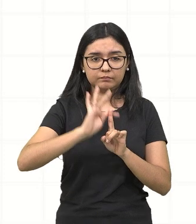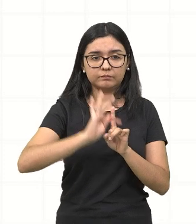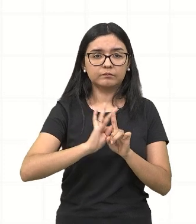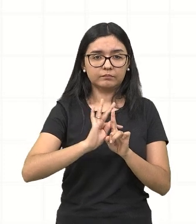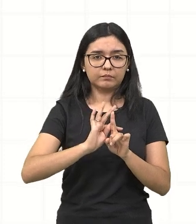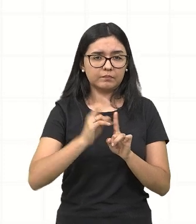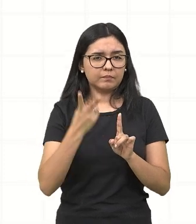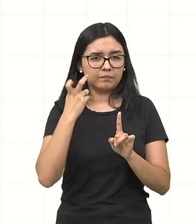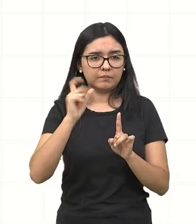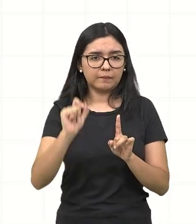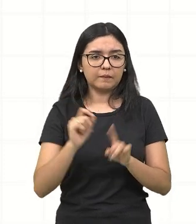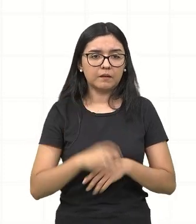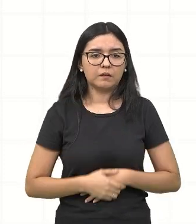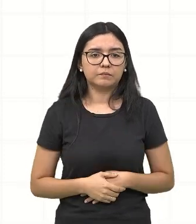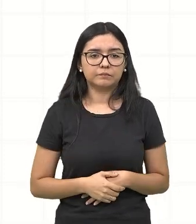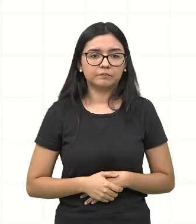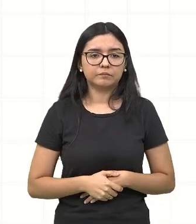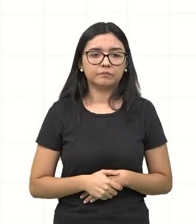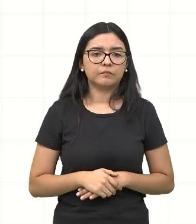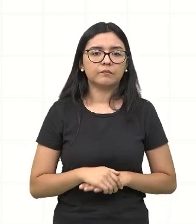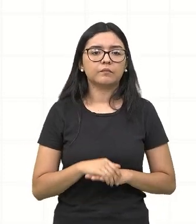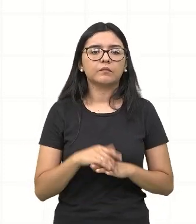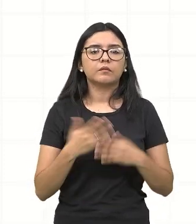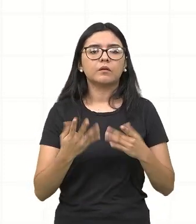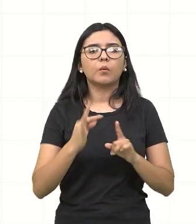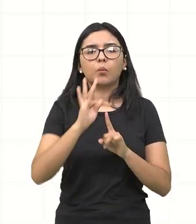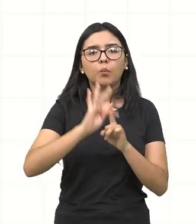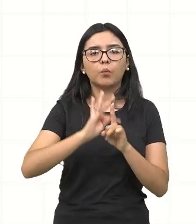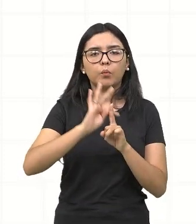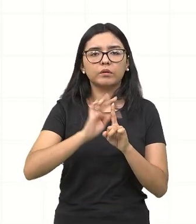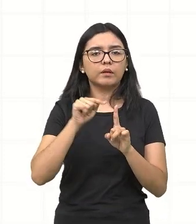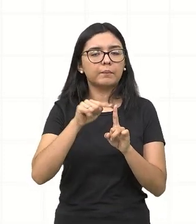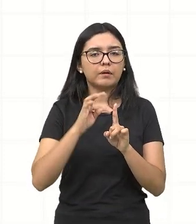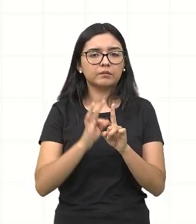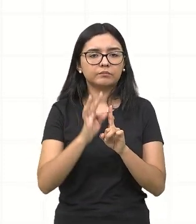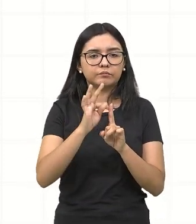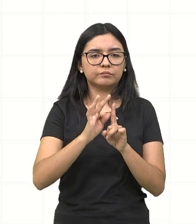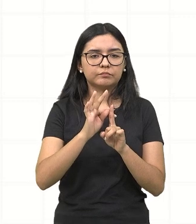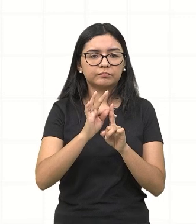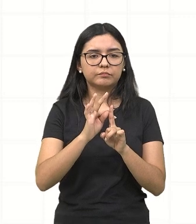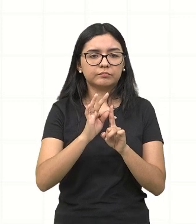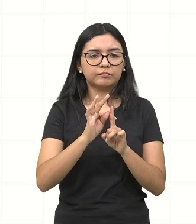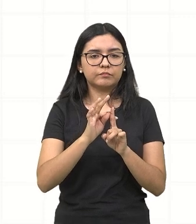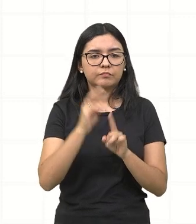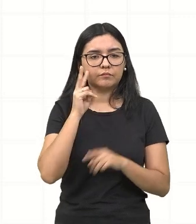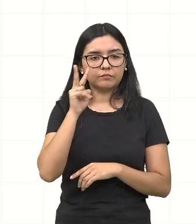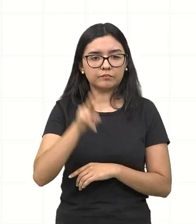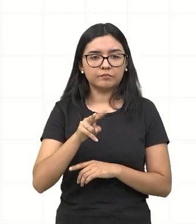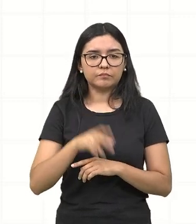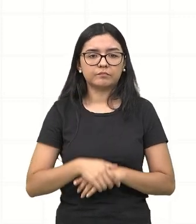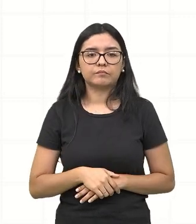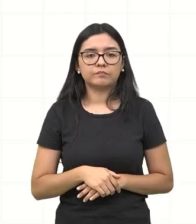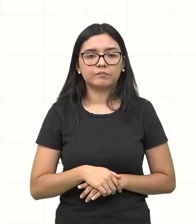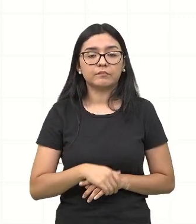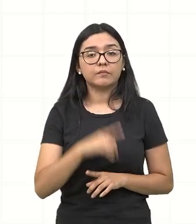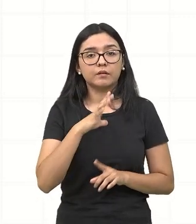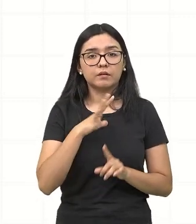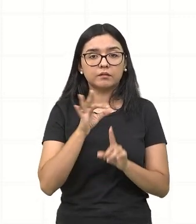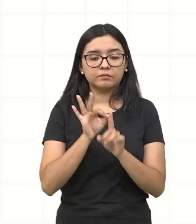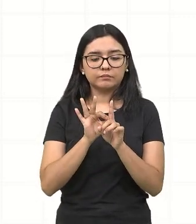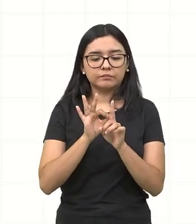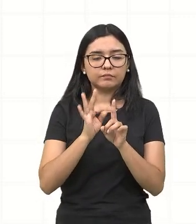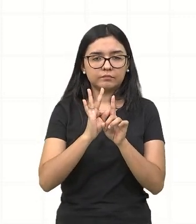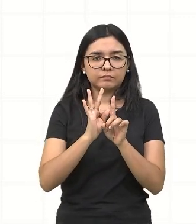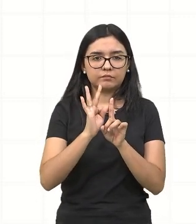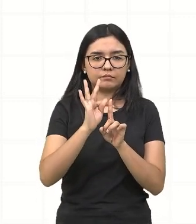E olha só, quanto está marcando aqui esse nosso termômetro? E você vai olhar para cá, ó, onde está a marcação aqui, onde subiu